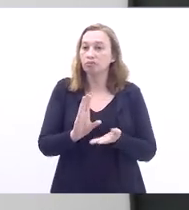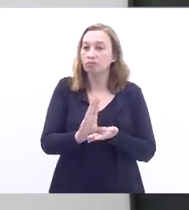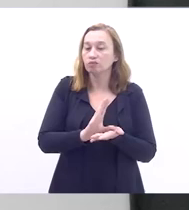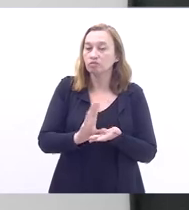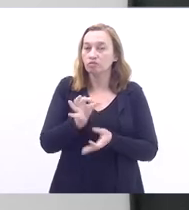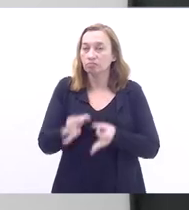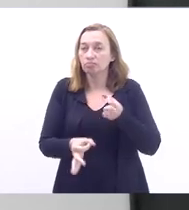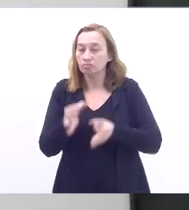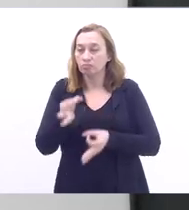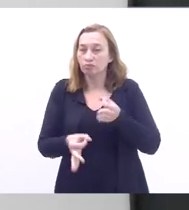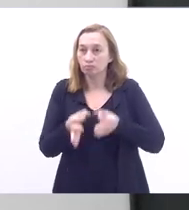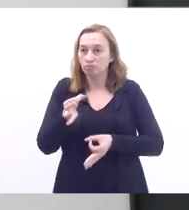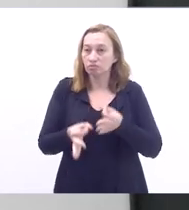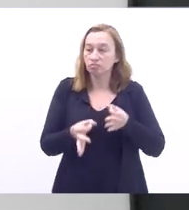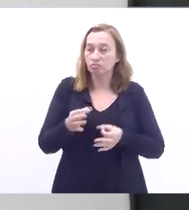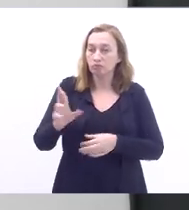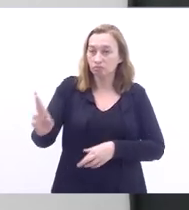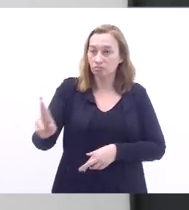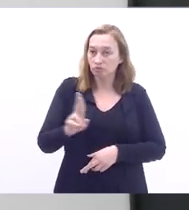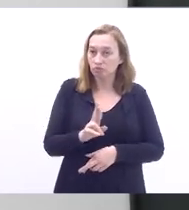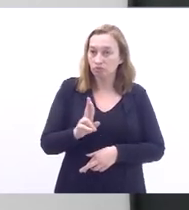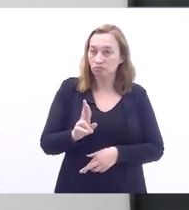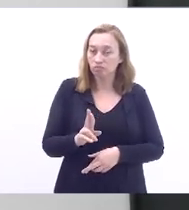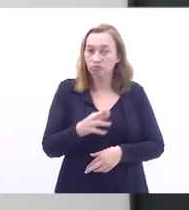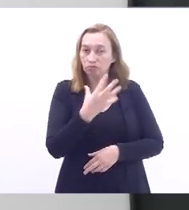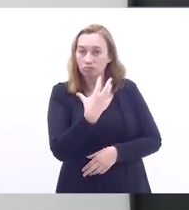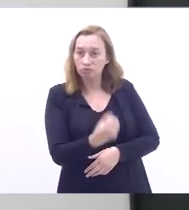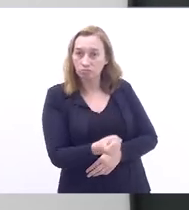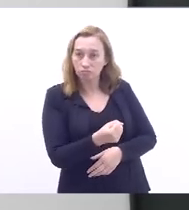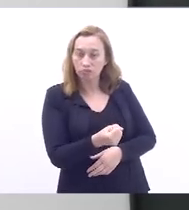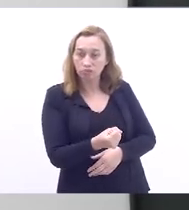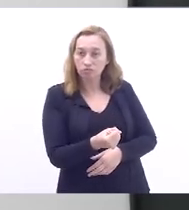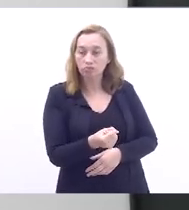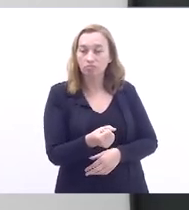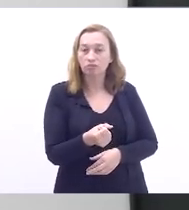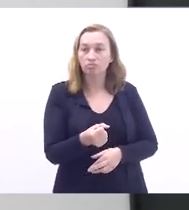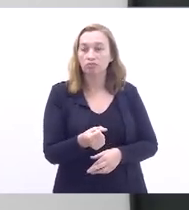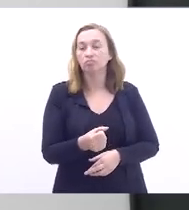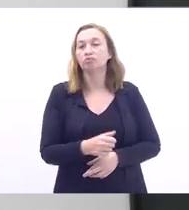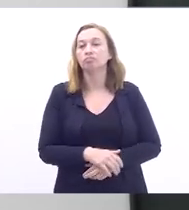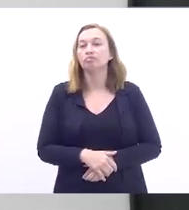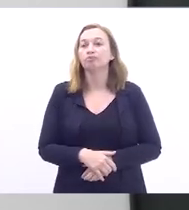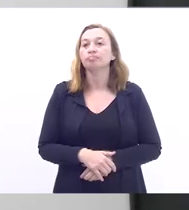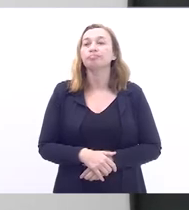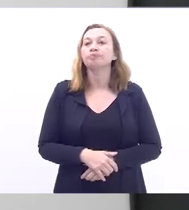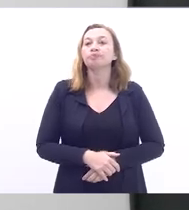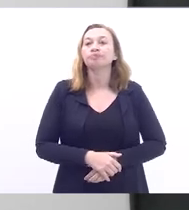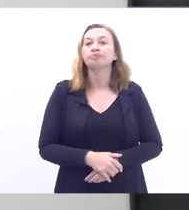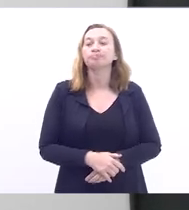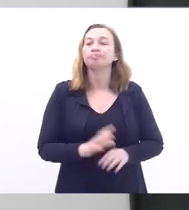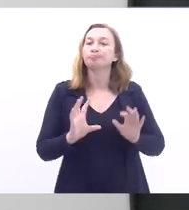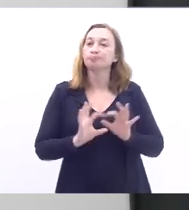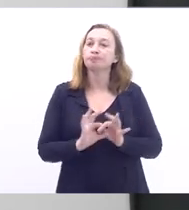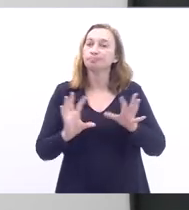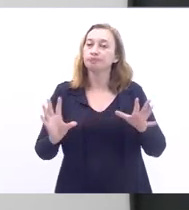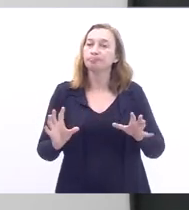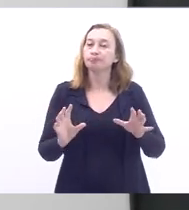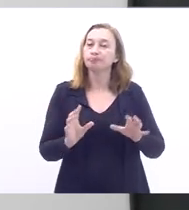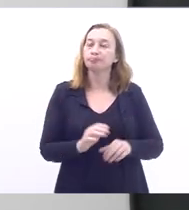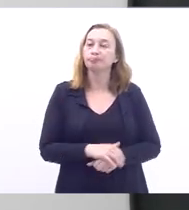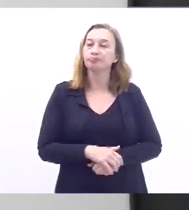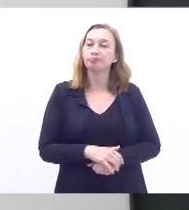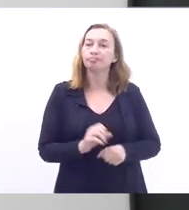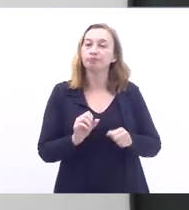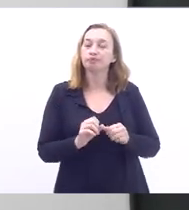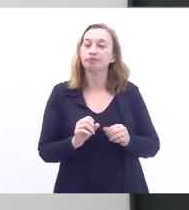jurídico ou jurídico da resposta e se acata a resposta do jurídico e levar uma democratização fazer